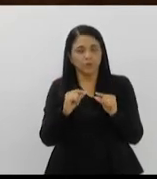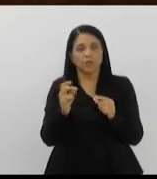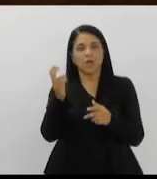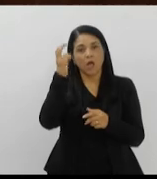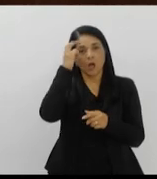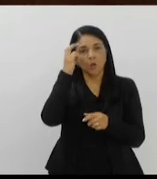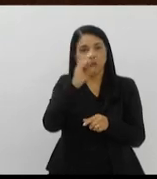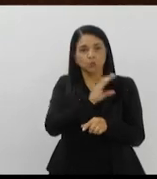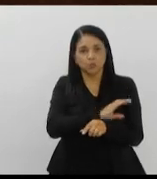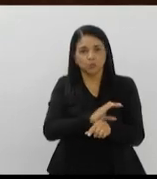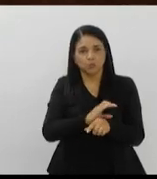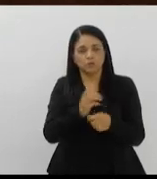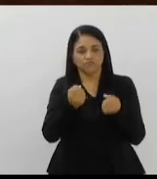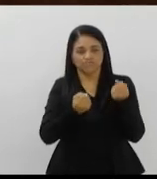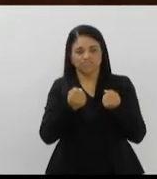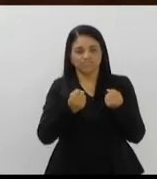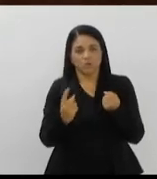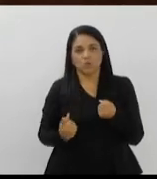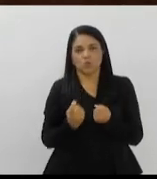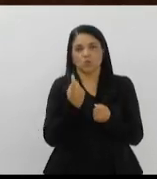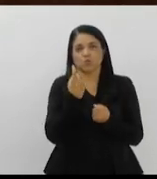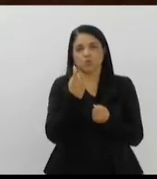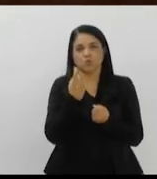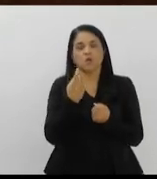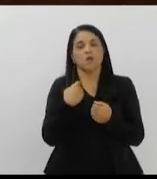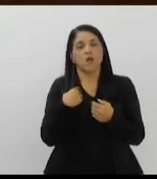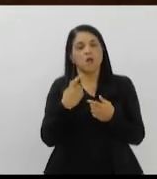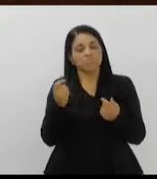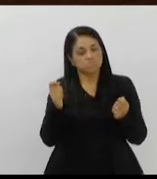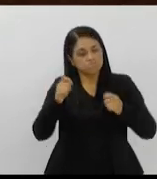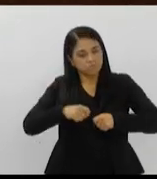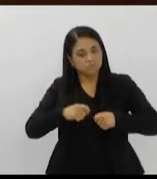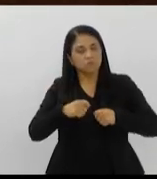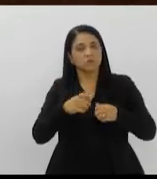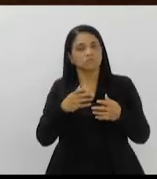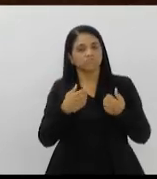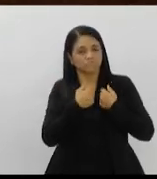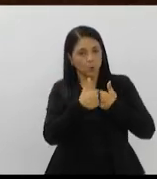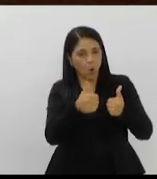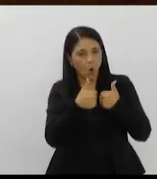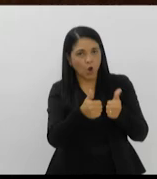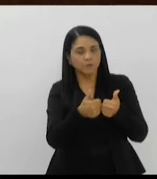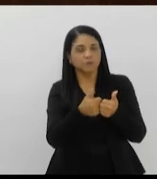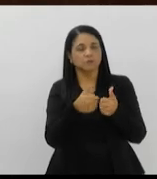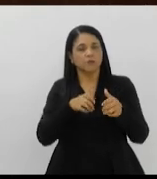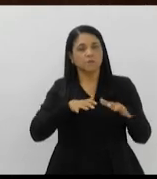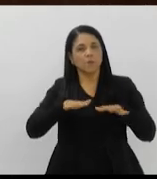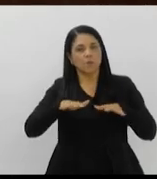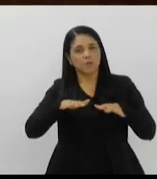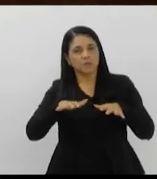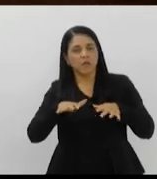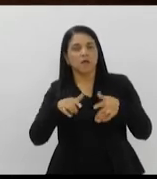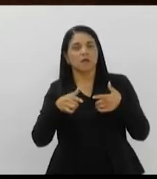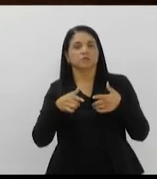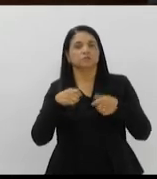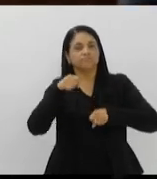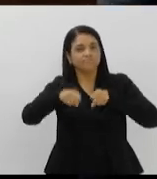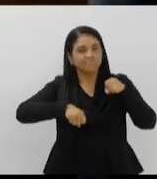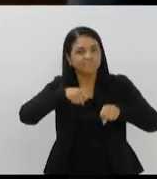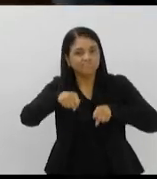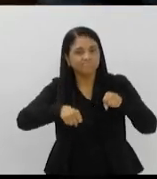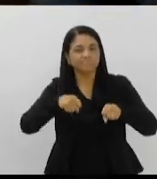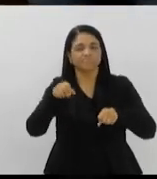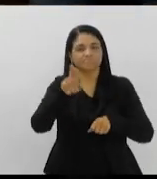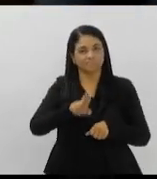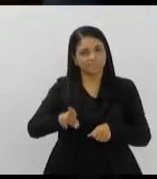automóvel individual. A gente precisa apostar no transporte público, no transporte coletivo, na mobilidade ativa, no uso de bicicleta.